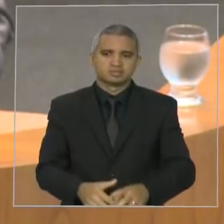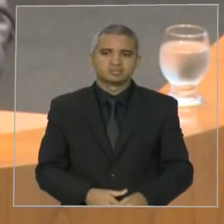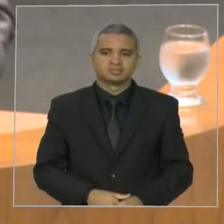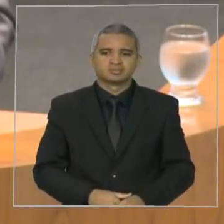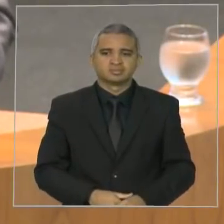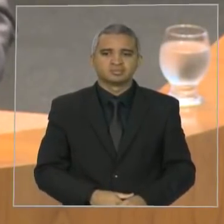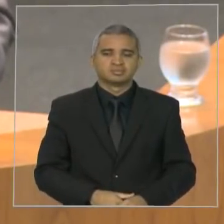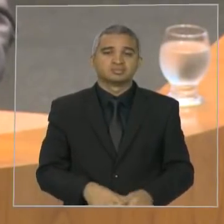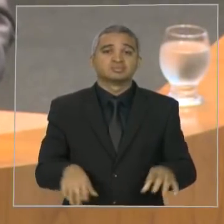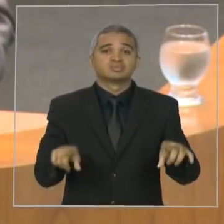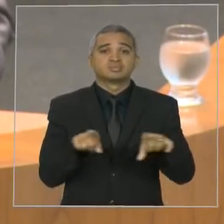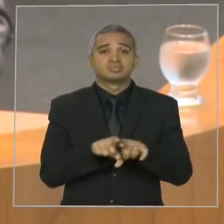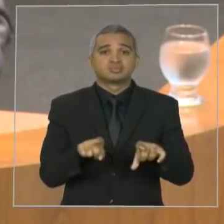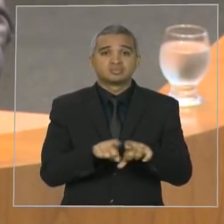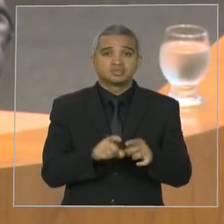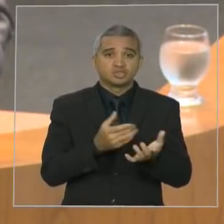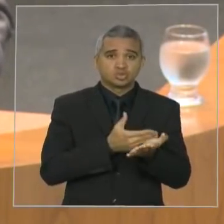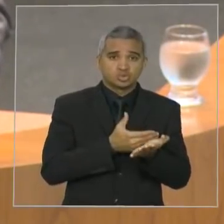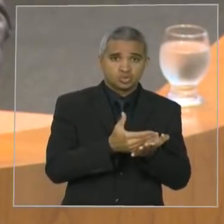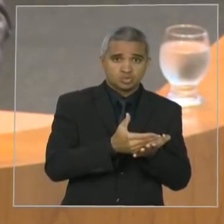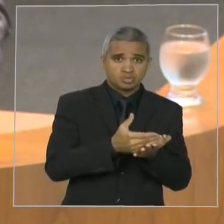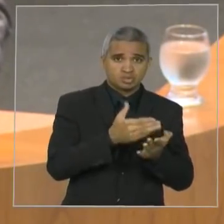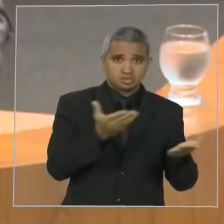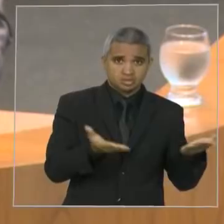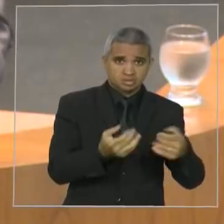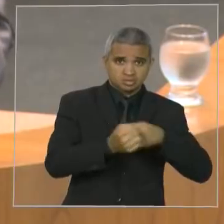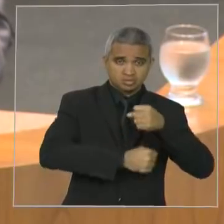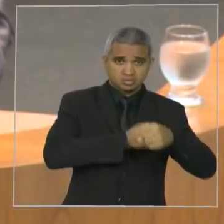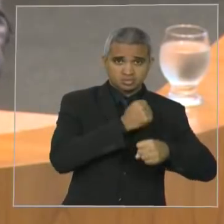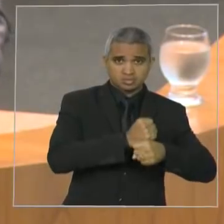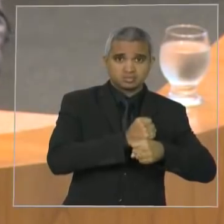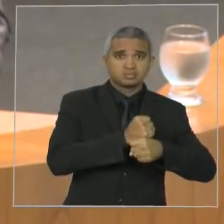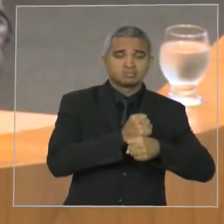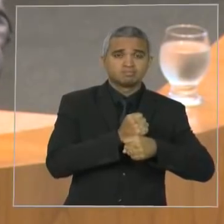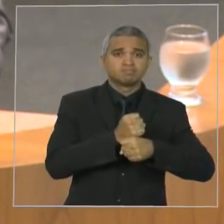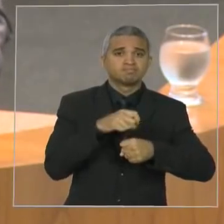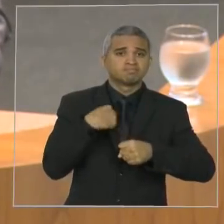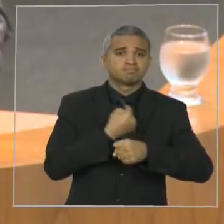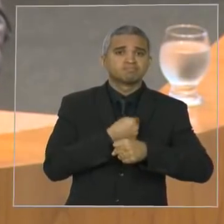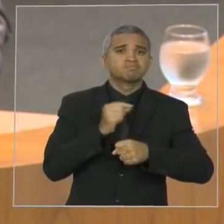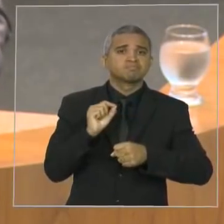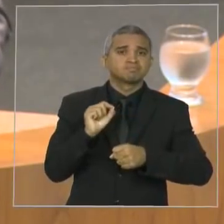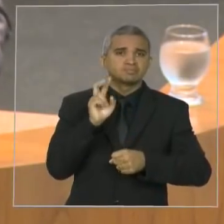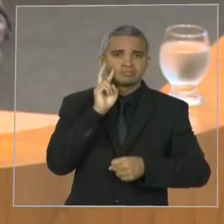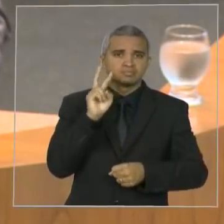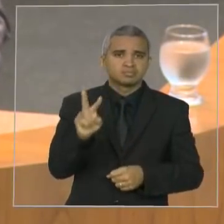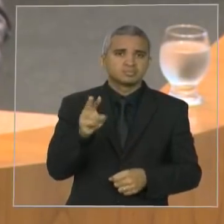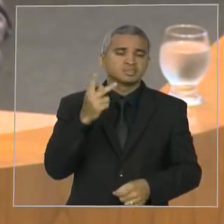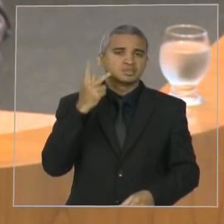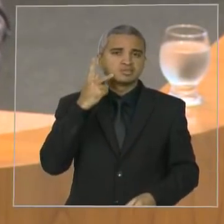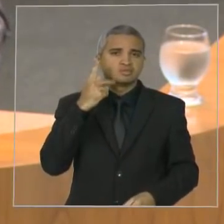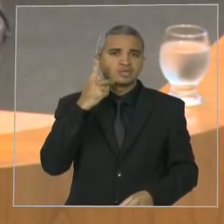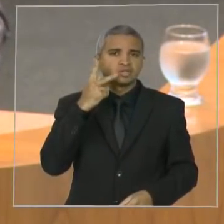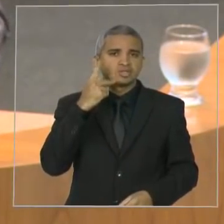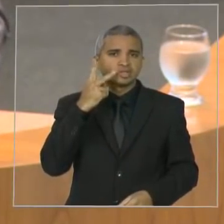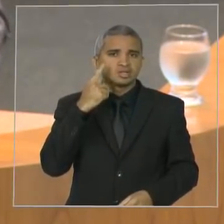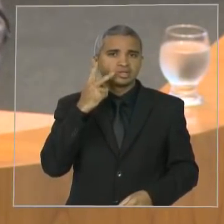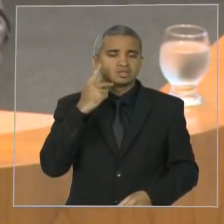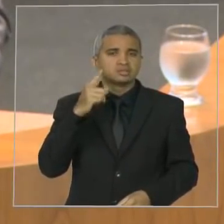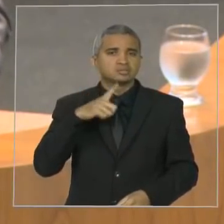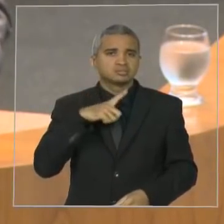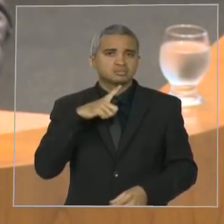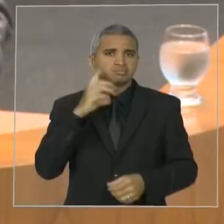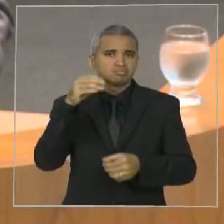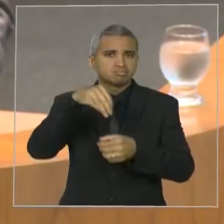ou naquele estado. O pacato, como eu dizia, estado do Acre, se tornou